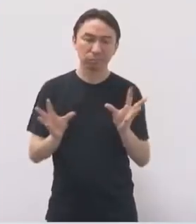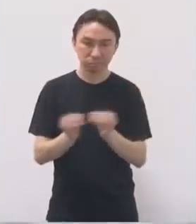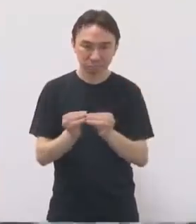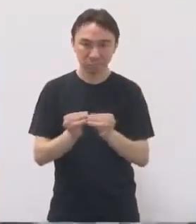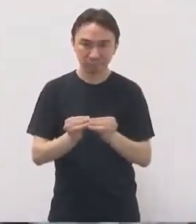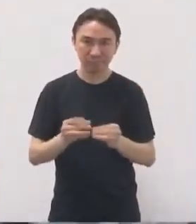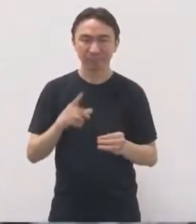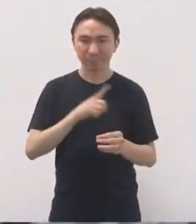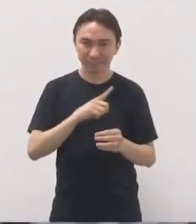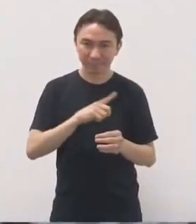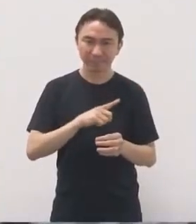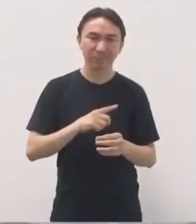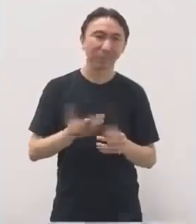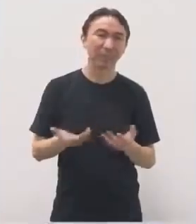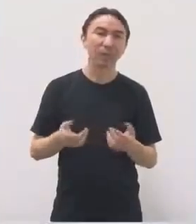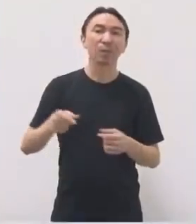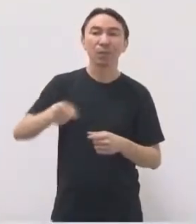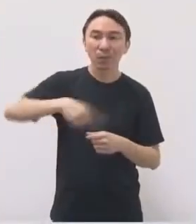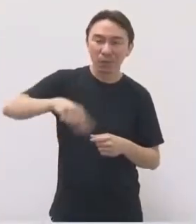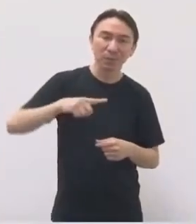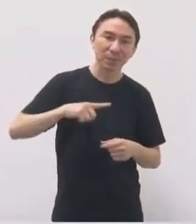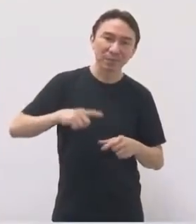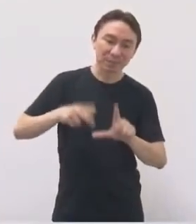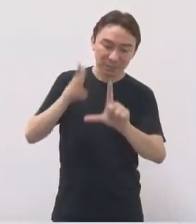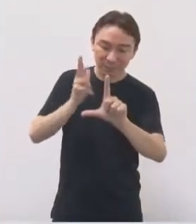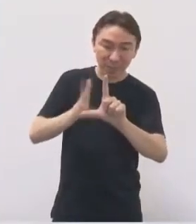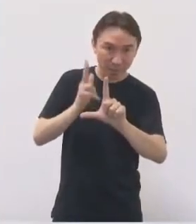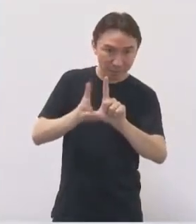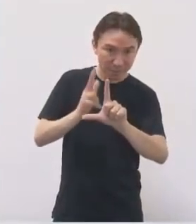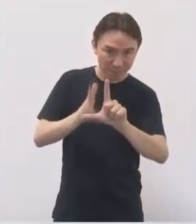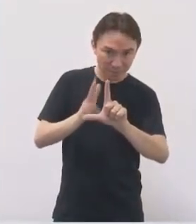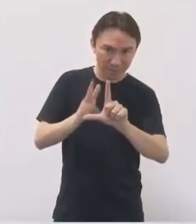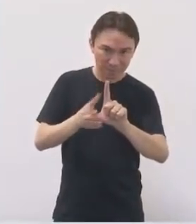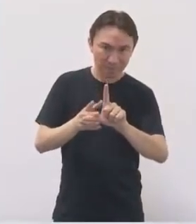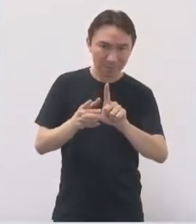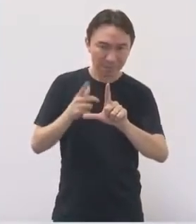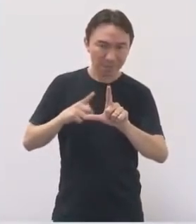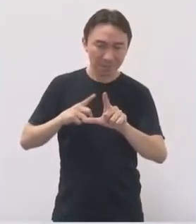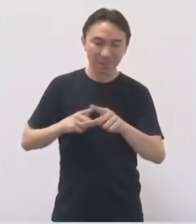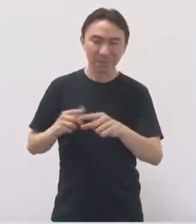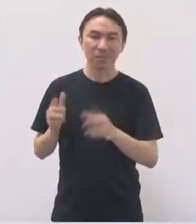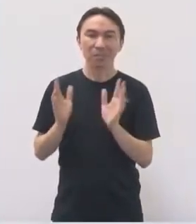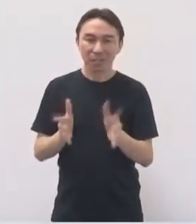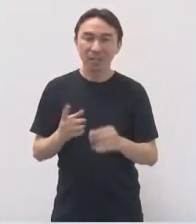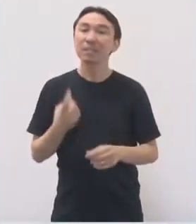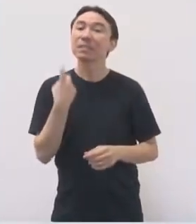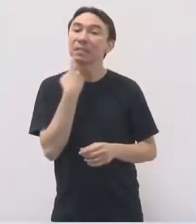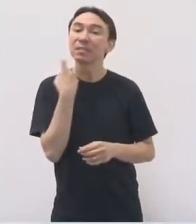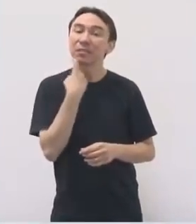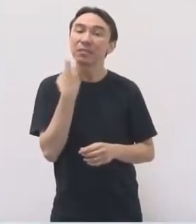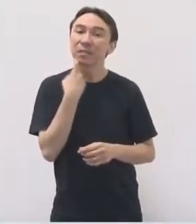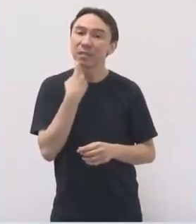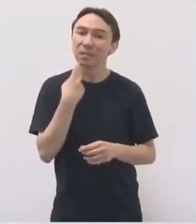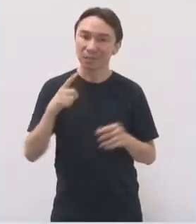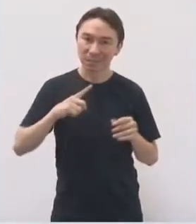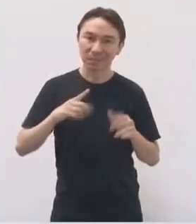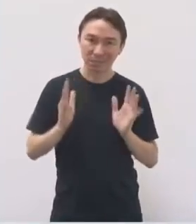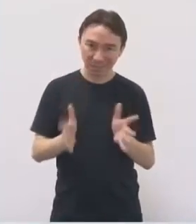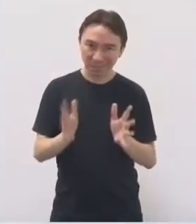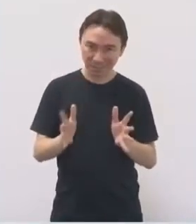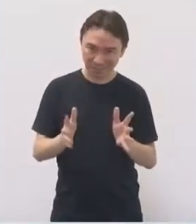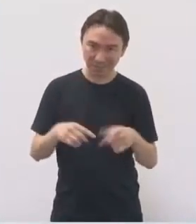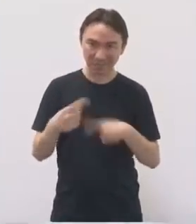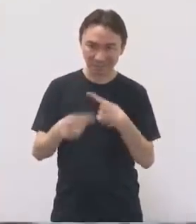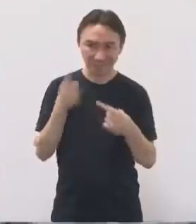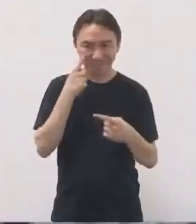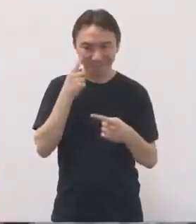vocês uma parte da nossa live que a gente fez na sexta-feira para os gestores, tá bom? E aí vão falar